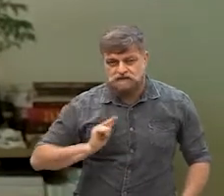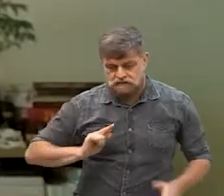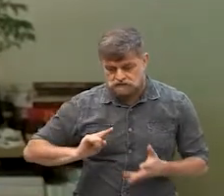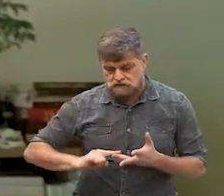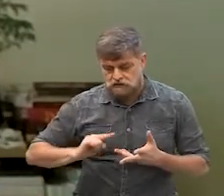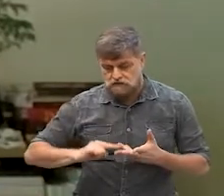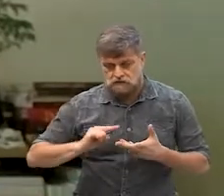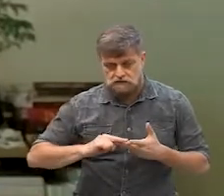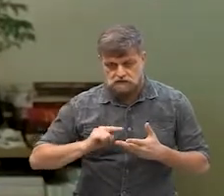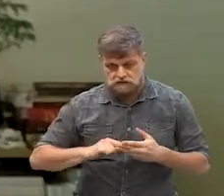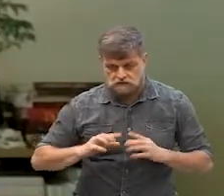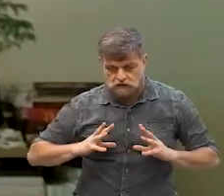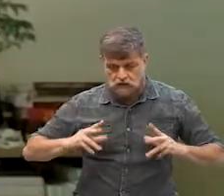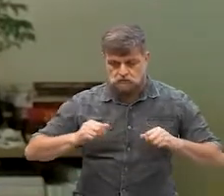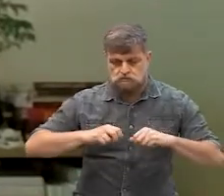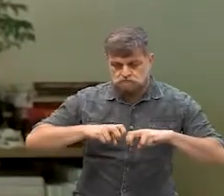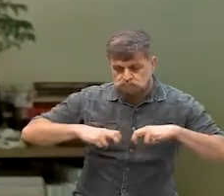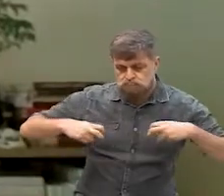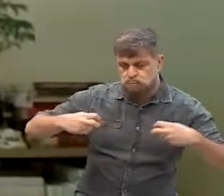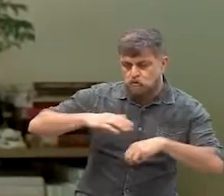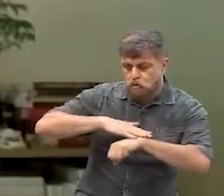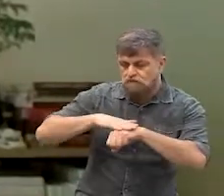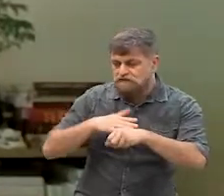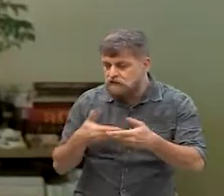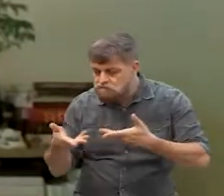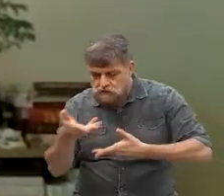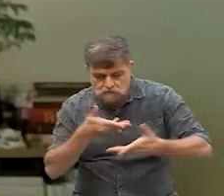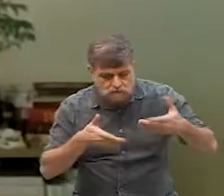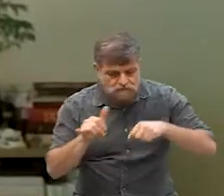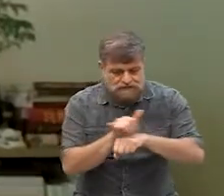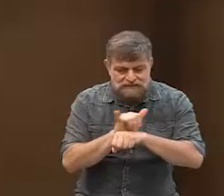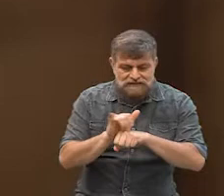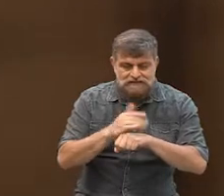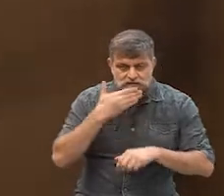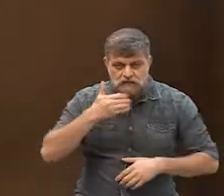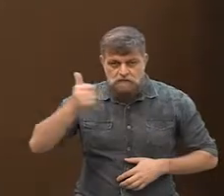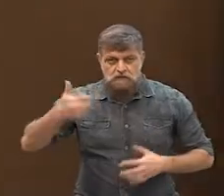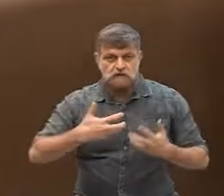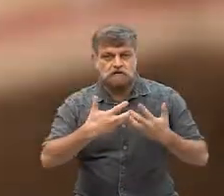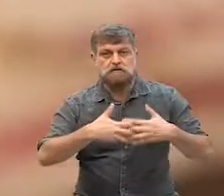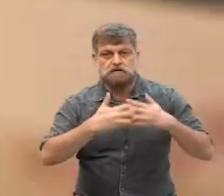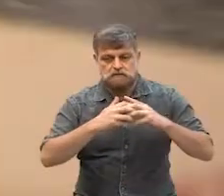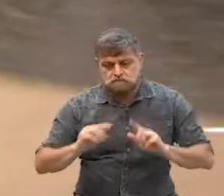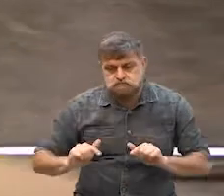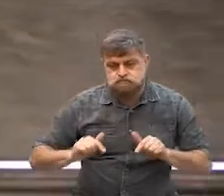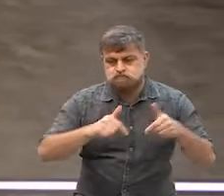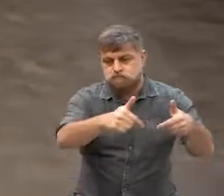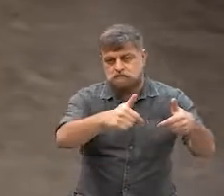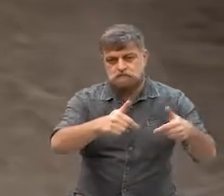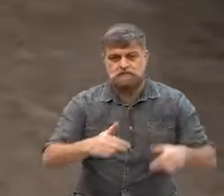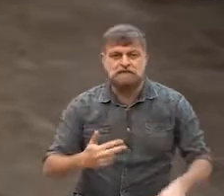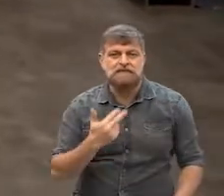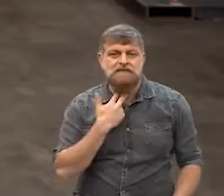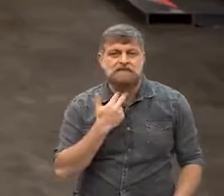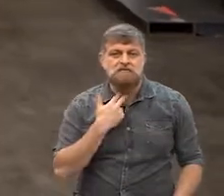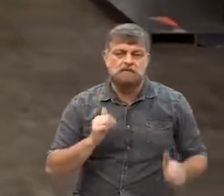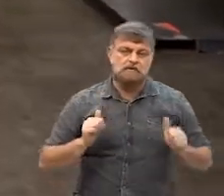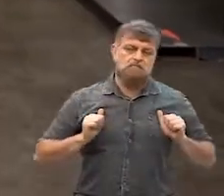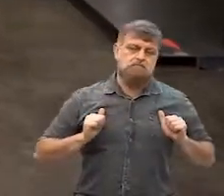os atores na mesa, conversar, achar a melhor estratégia e implementar essa estratégia. Ele não pode abrir mão